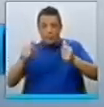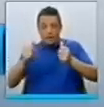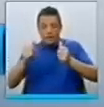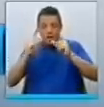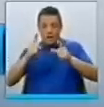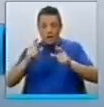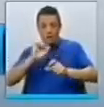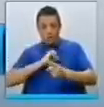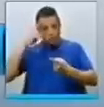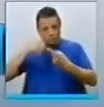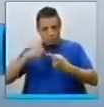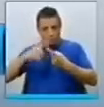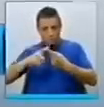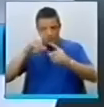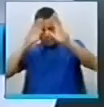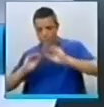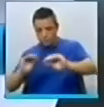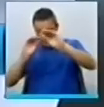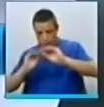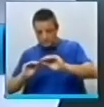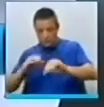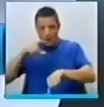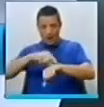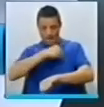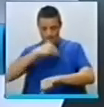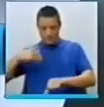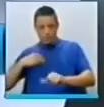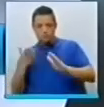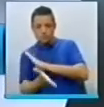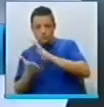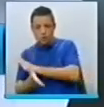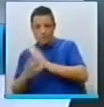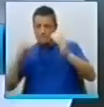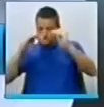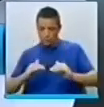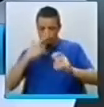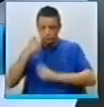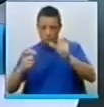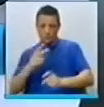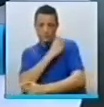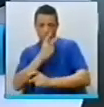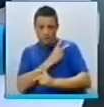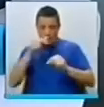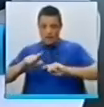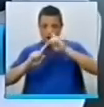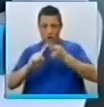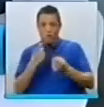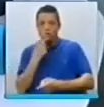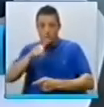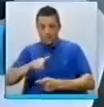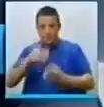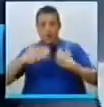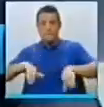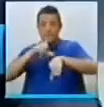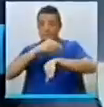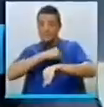a nossa missão primeira que é formar médicos temos menos gente entrar na nas universidades houve uma quebra outra vez este ano mas a medicina é